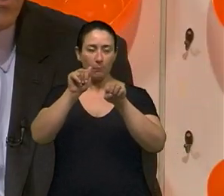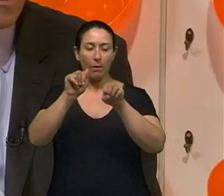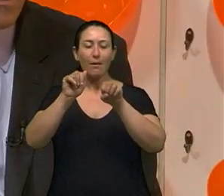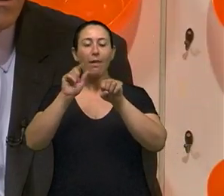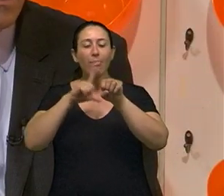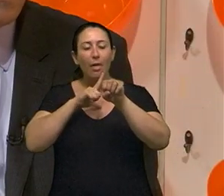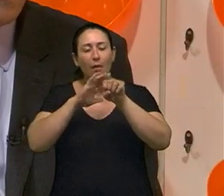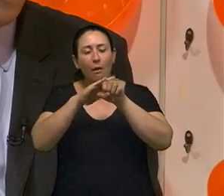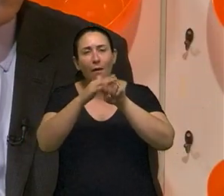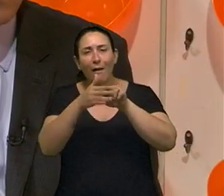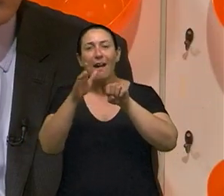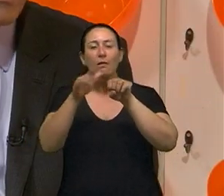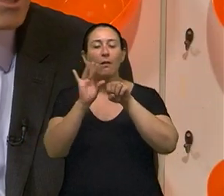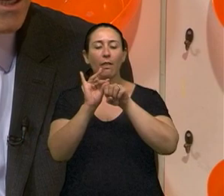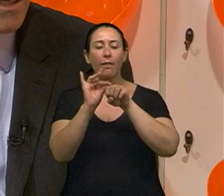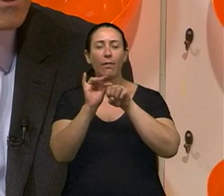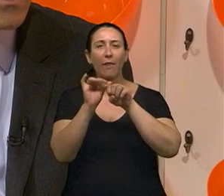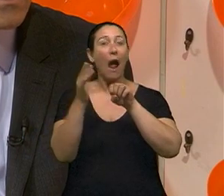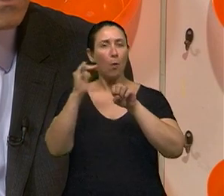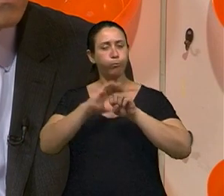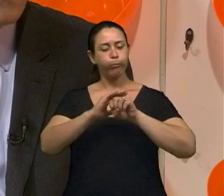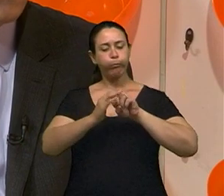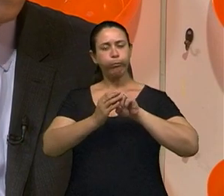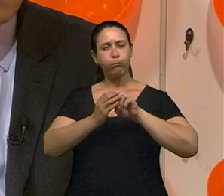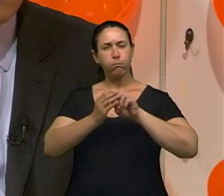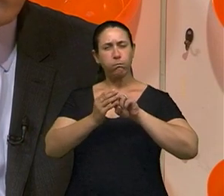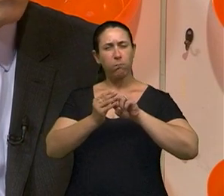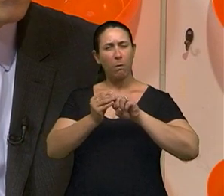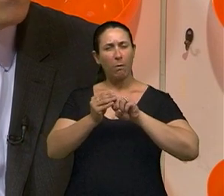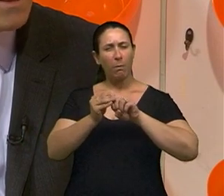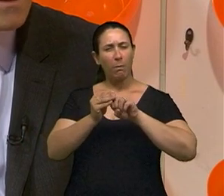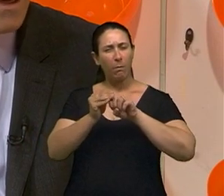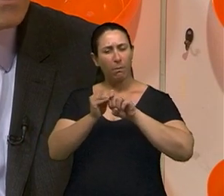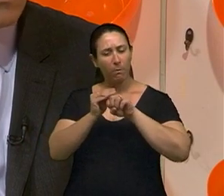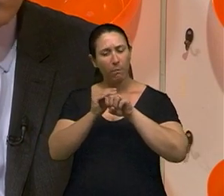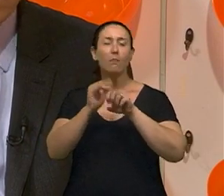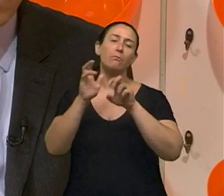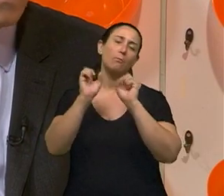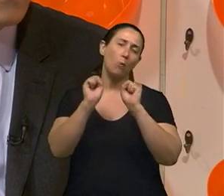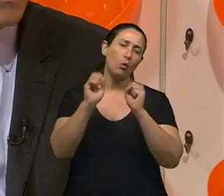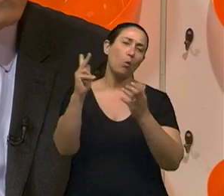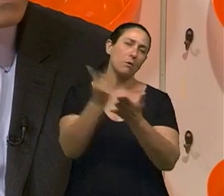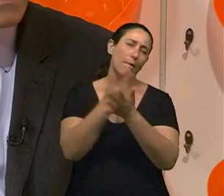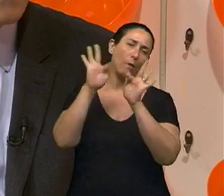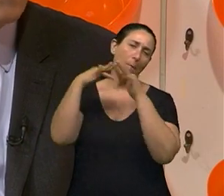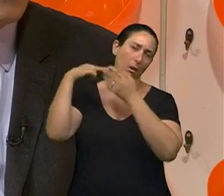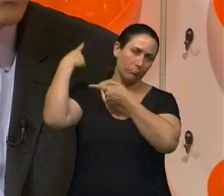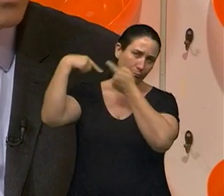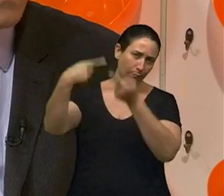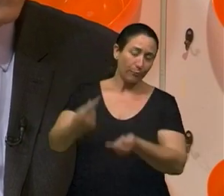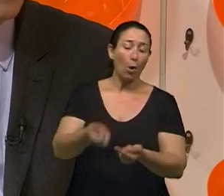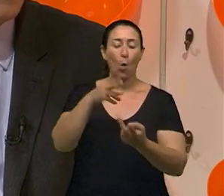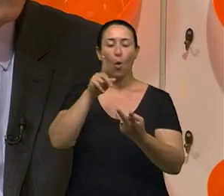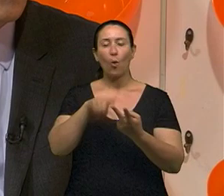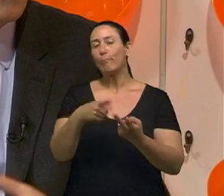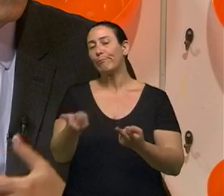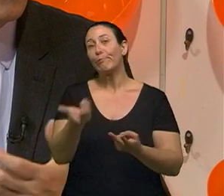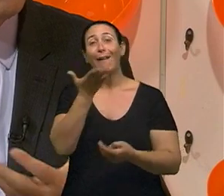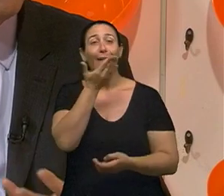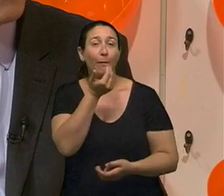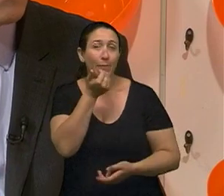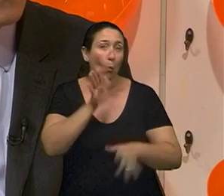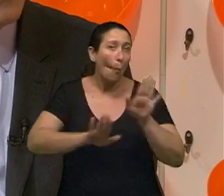na parede da horta existem fatores genéticos existem fatores ambientais como por exemplo alimentação tipo de vida